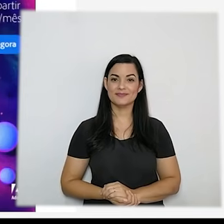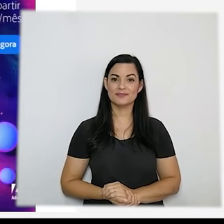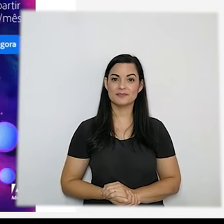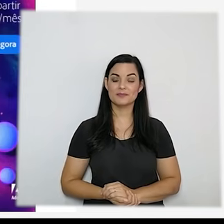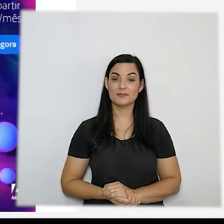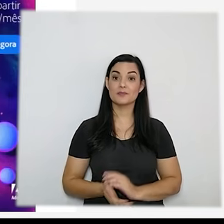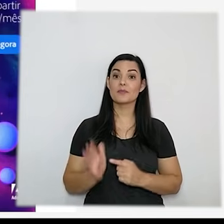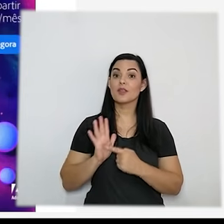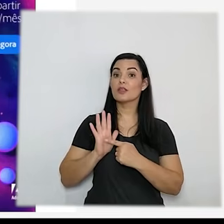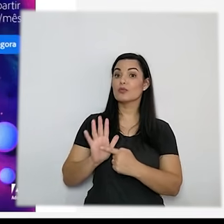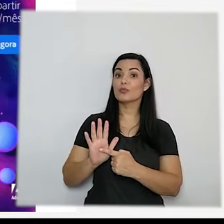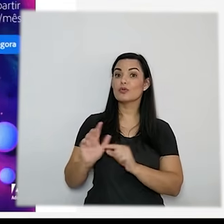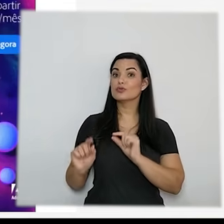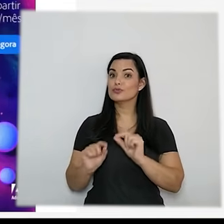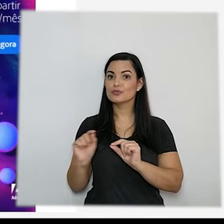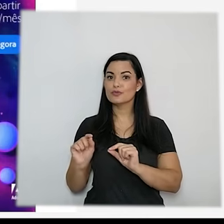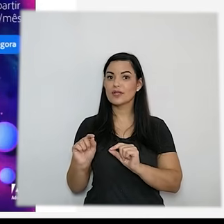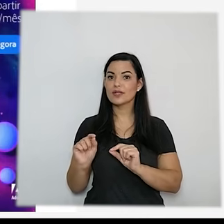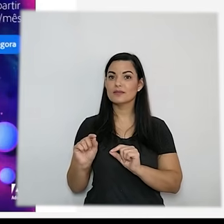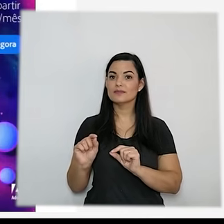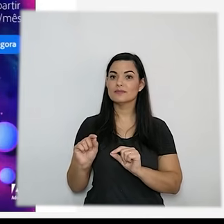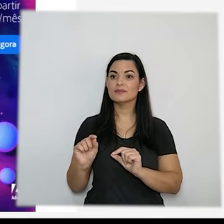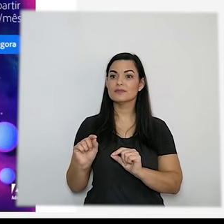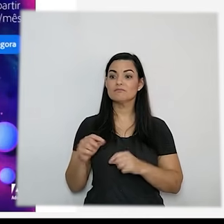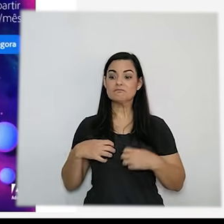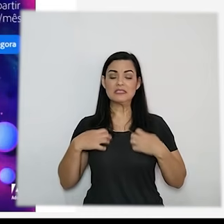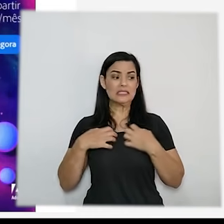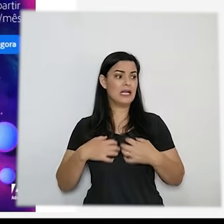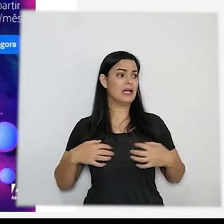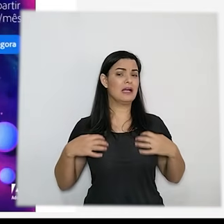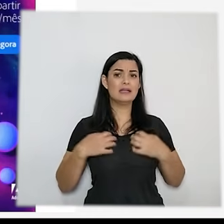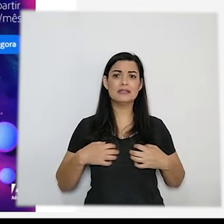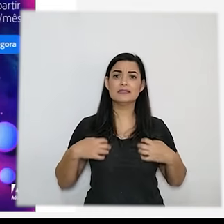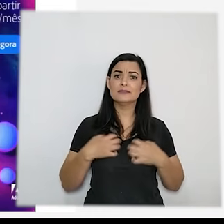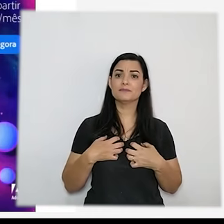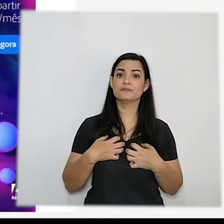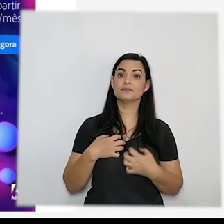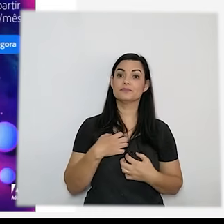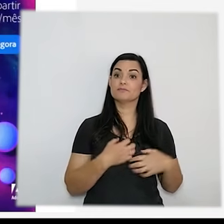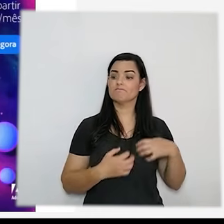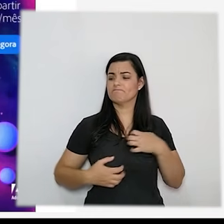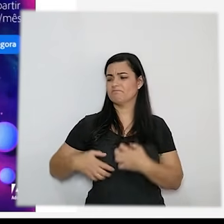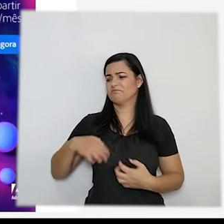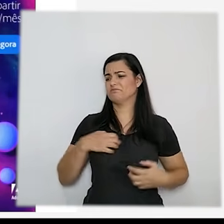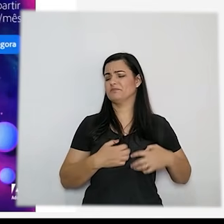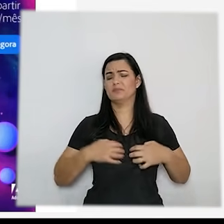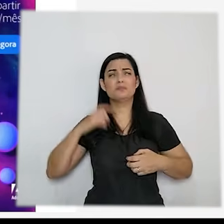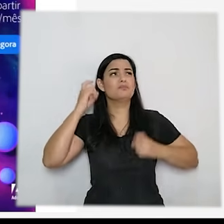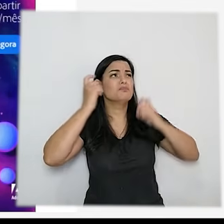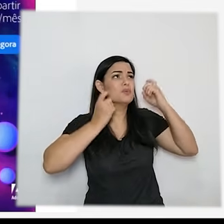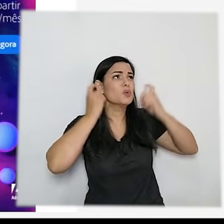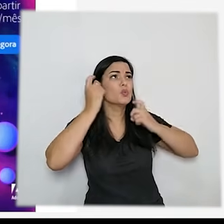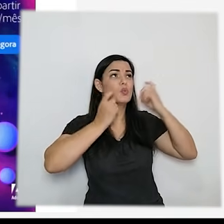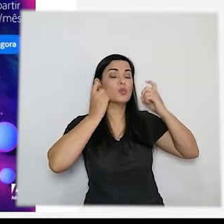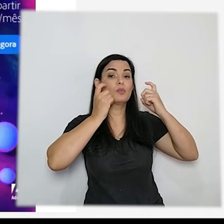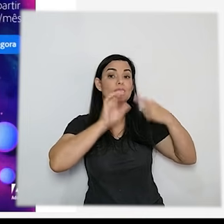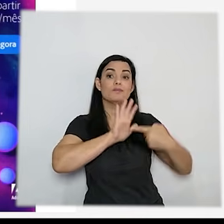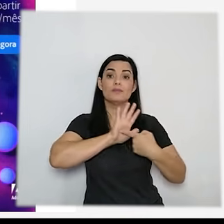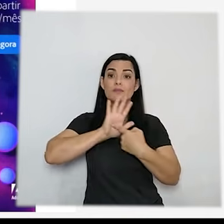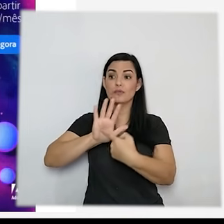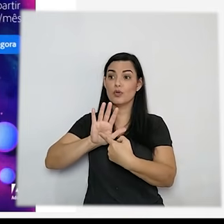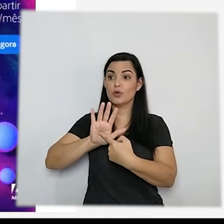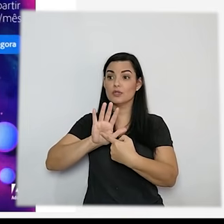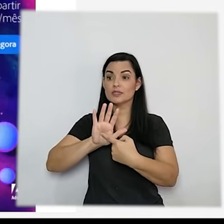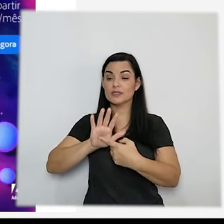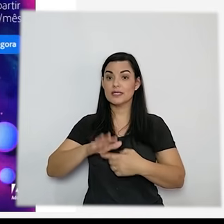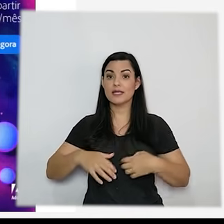Que expressa ou sente aflição, que está angustiado, preocupado, que demonstra